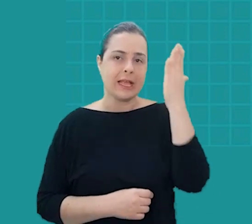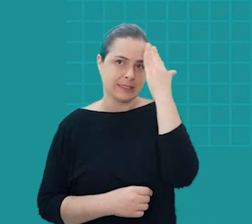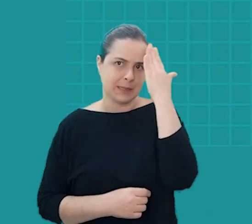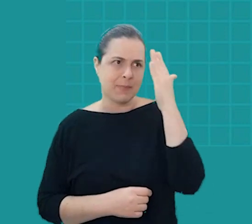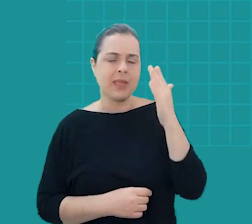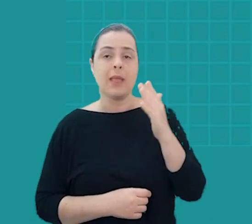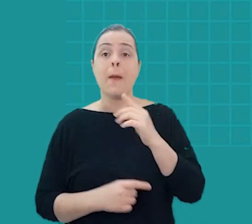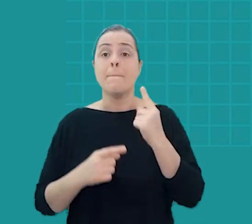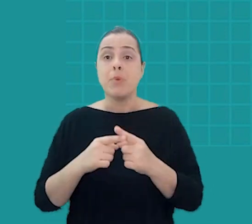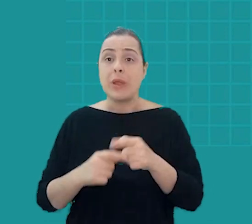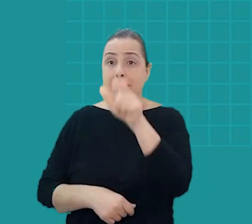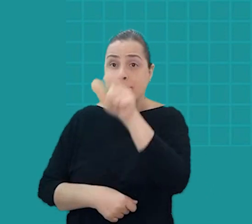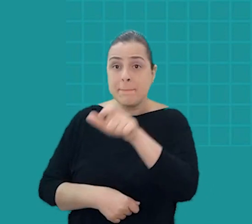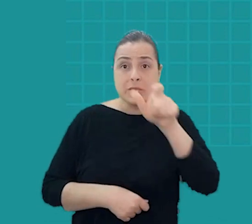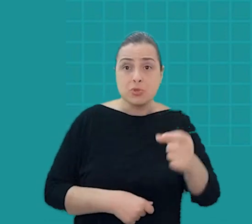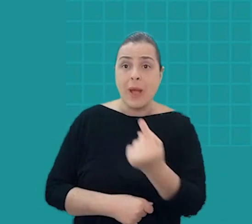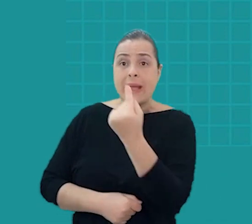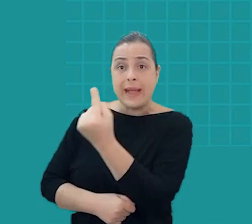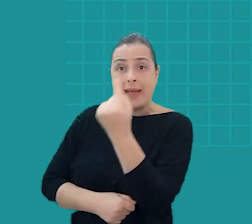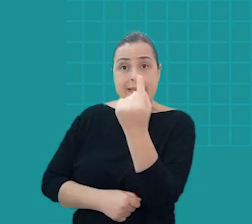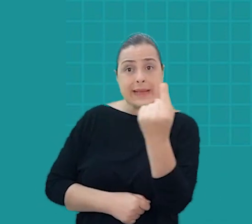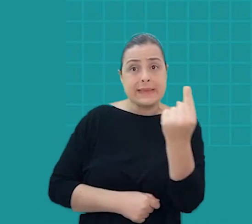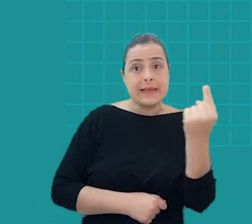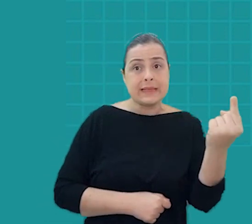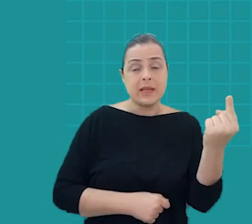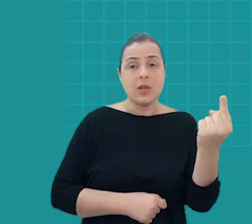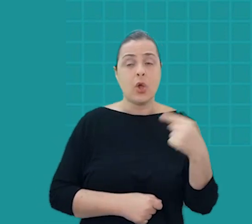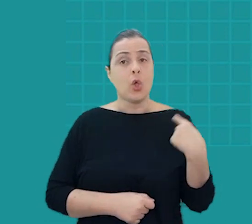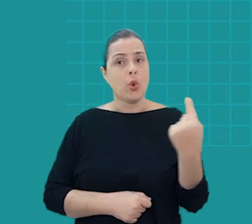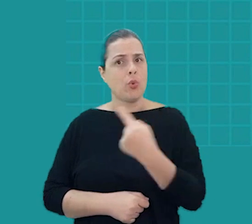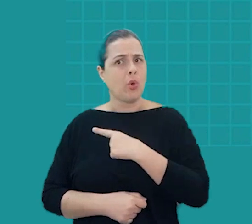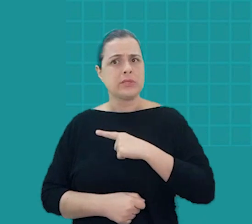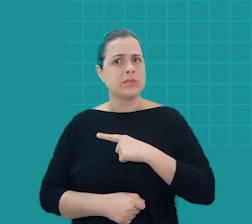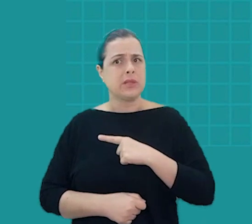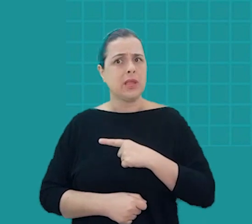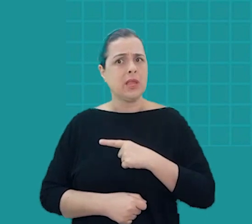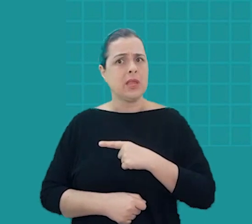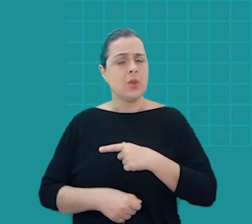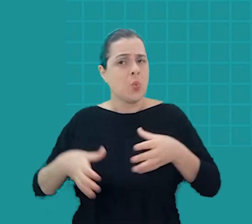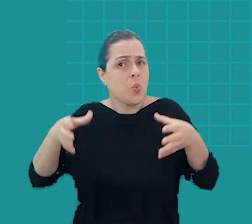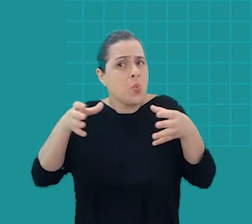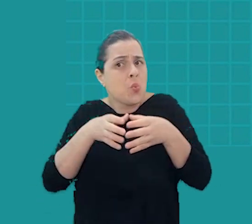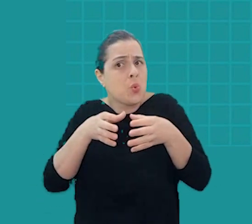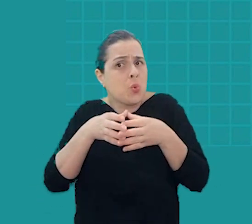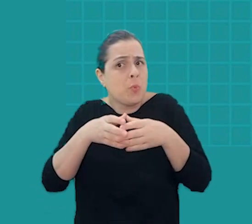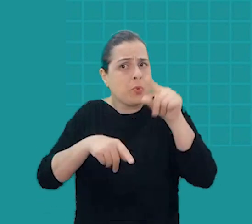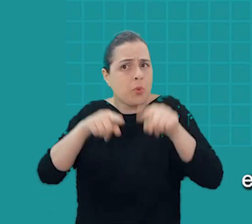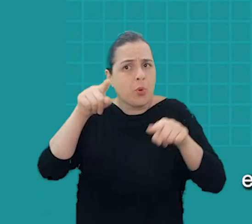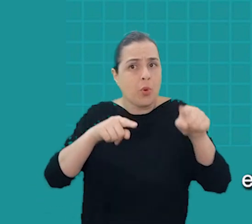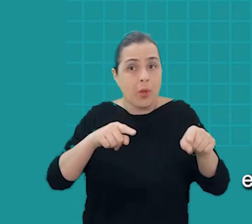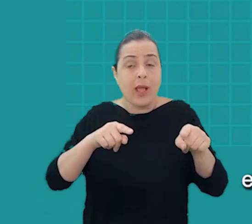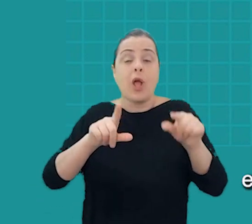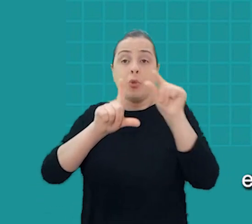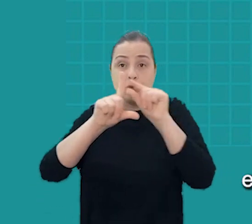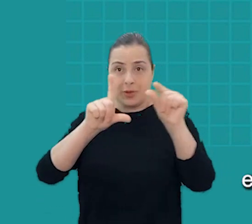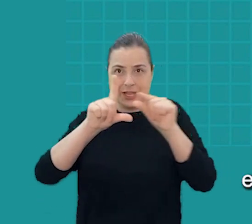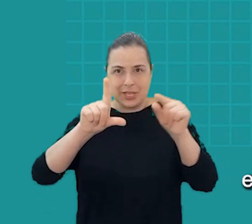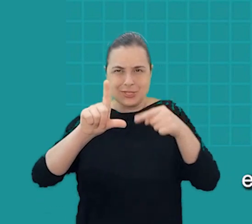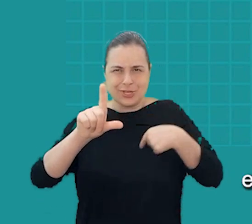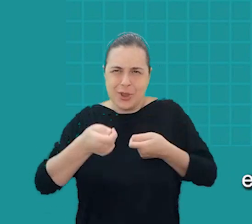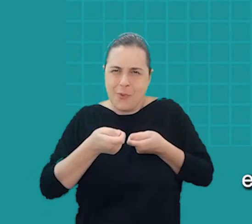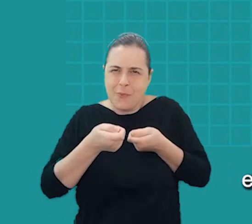porque cada pessoa, a gente vive num espectro. Até fiz umas provocações no meu post de LinkedIn, questionando a